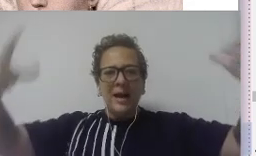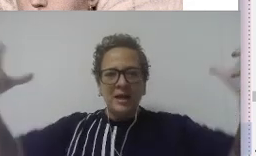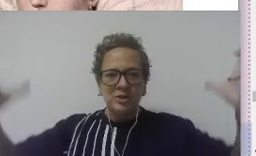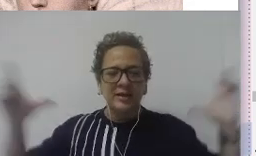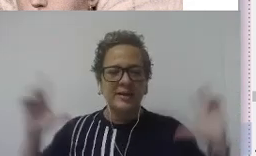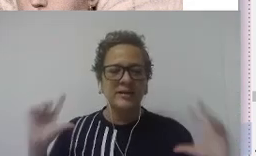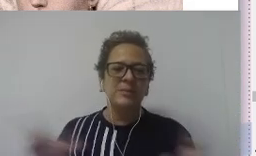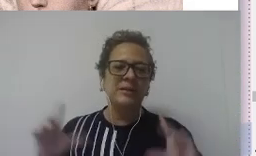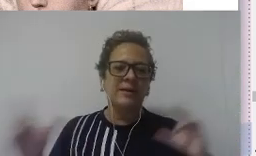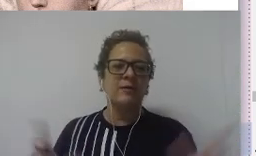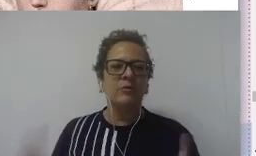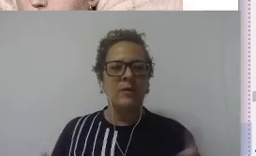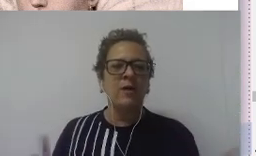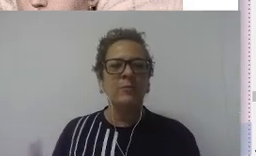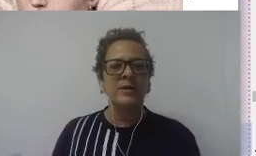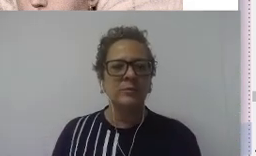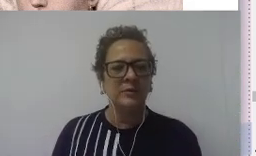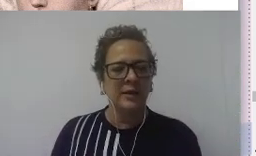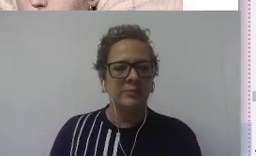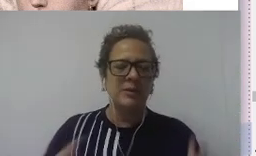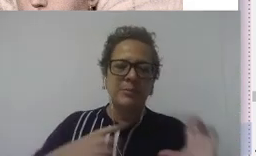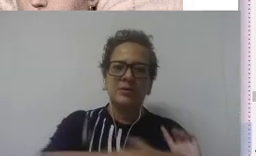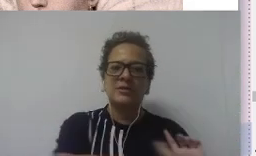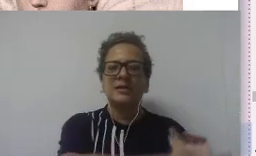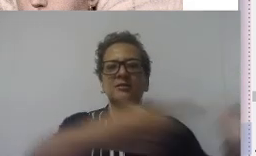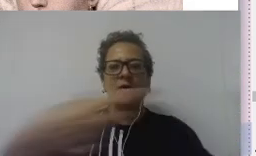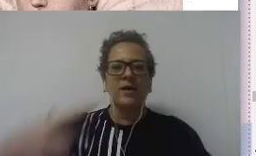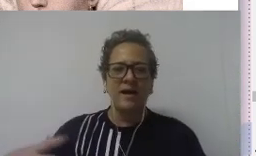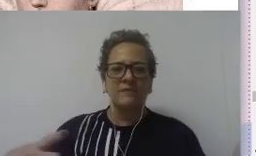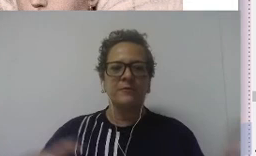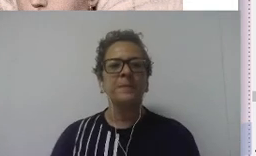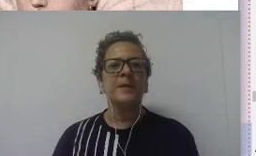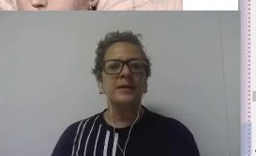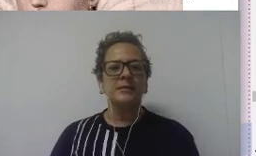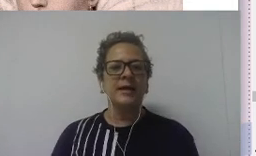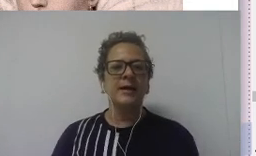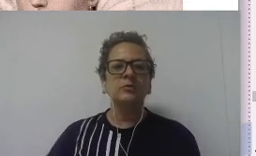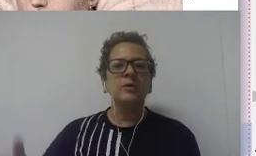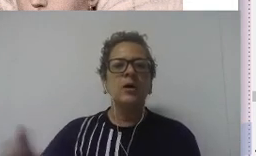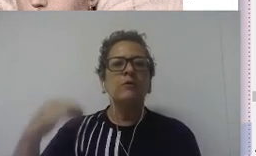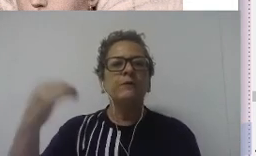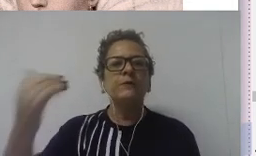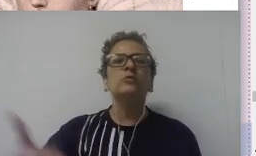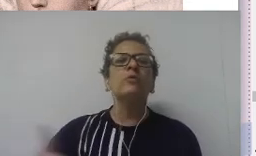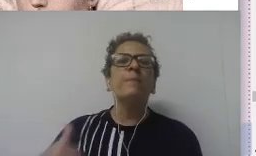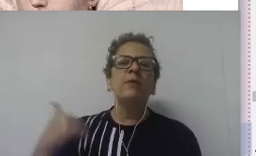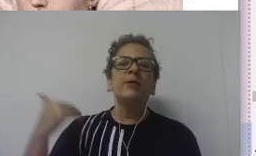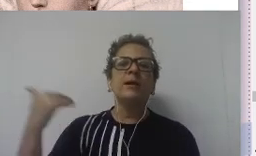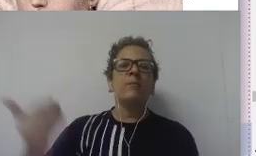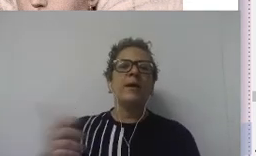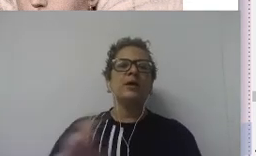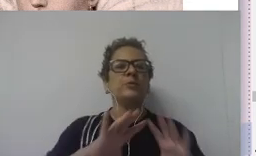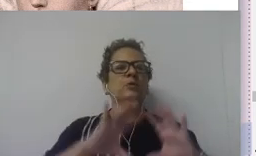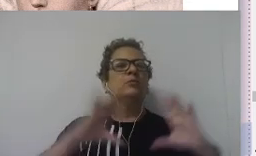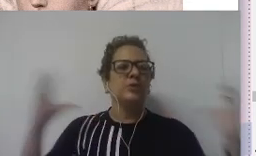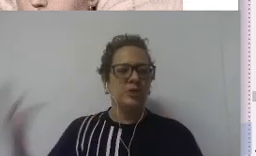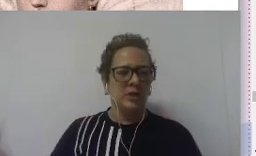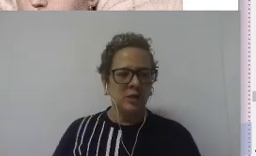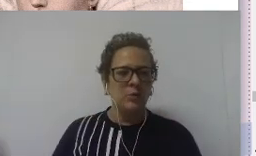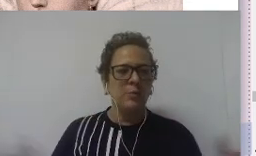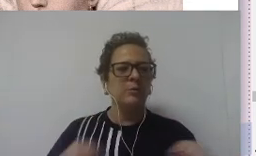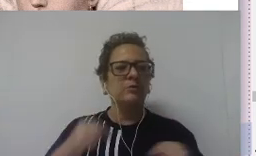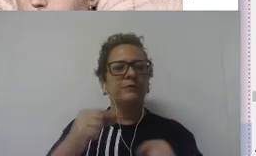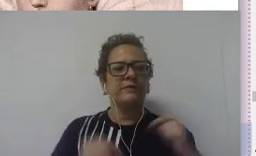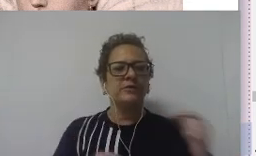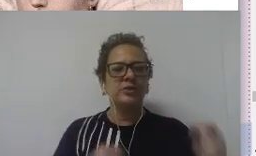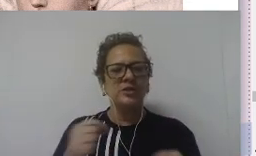uma parte daquele espetáculo ao mesmo tempo. Depois, eles trocavam, certo? O fundo do palco era coberto por uma cortina